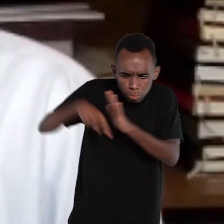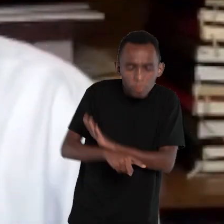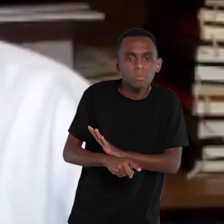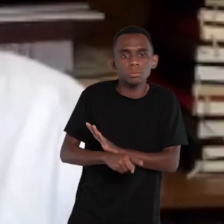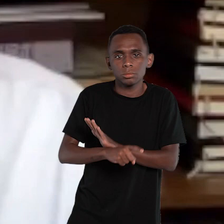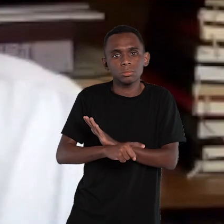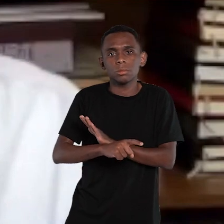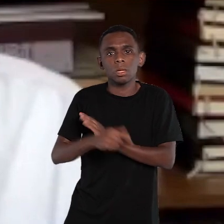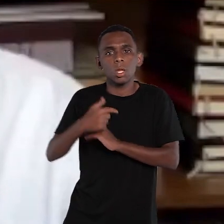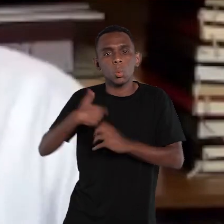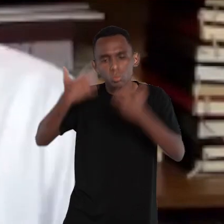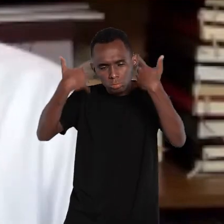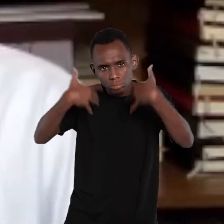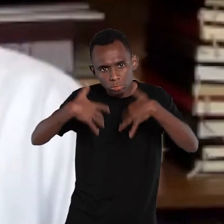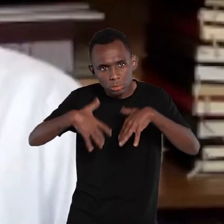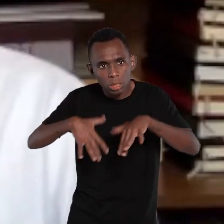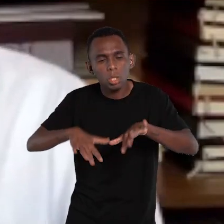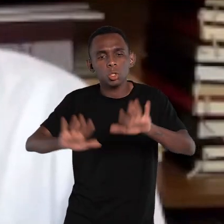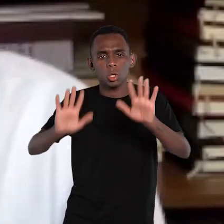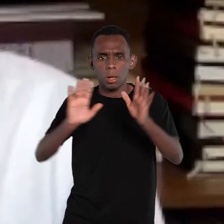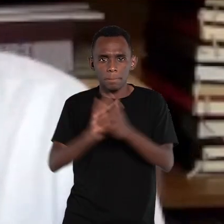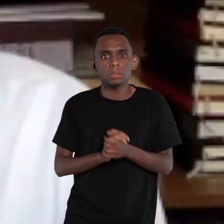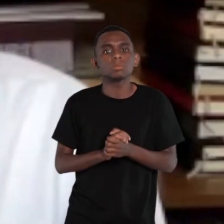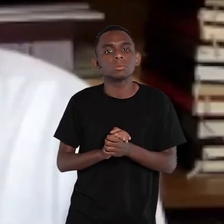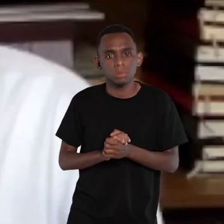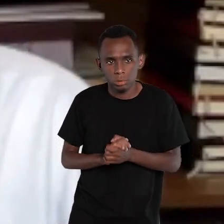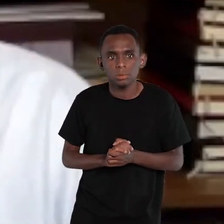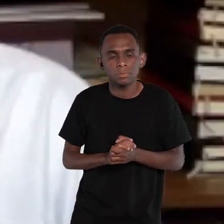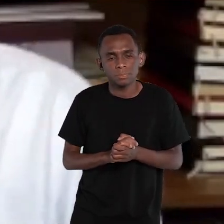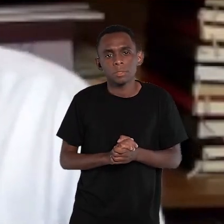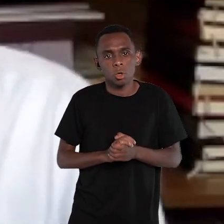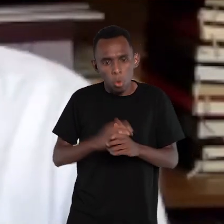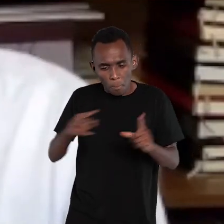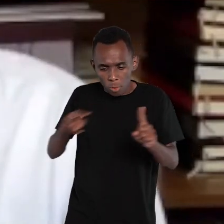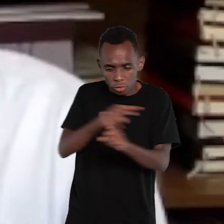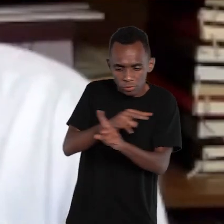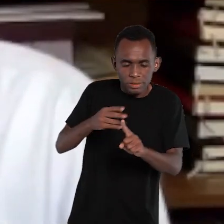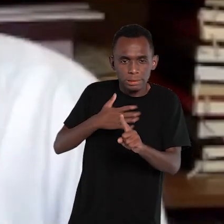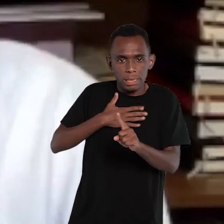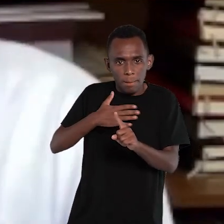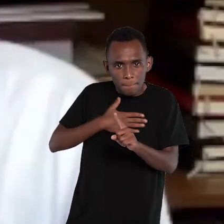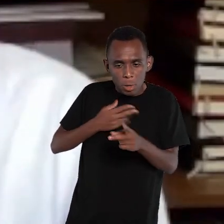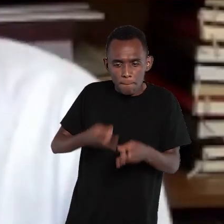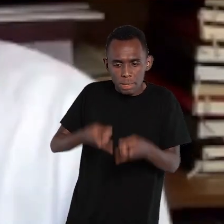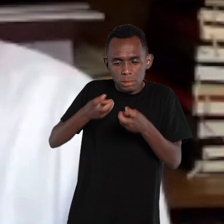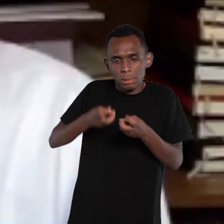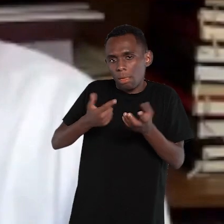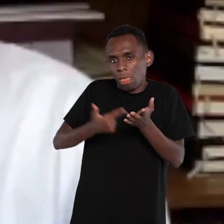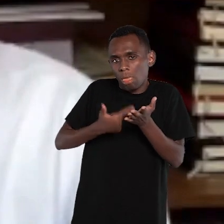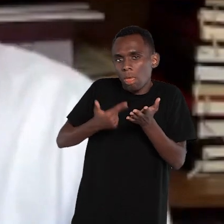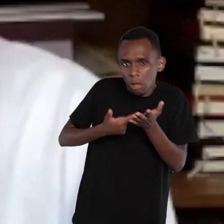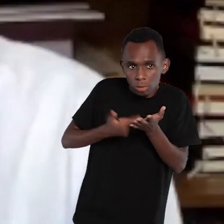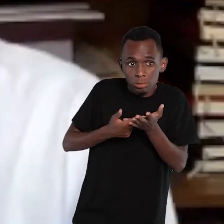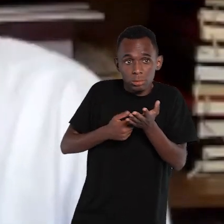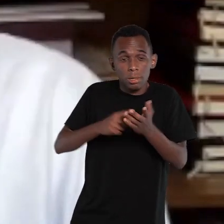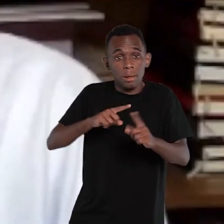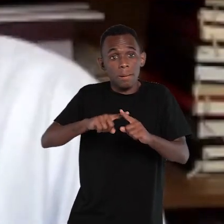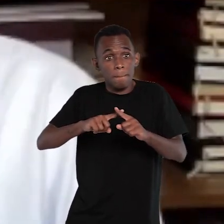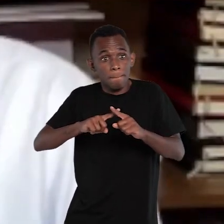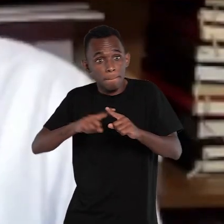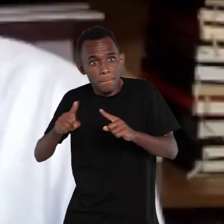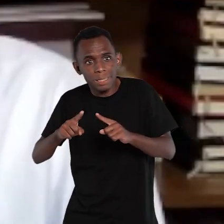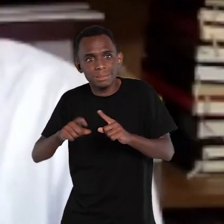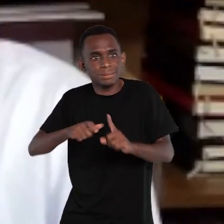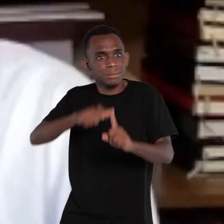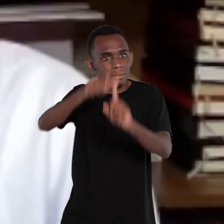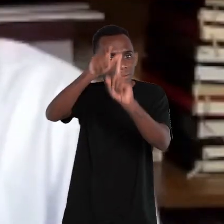livros. Então, isso aí, naturalmente, reflete na voz literária que eu procuro imprimir no livro. Agora,